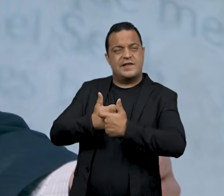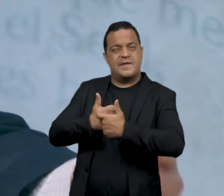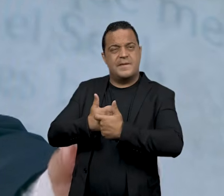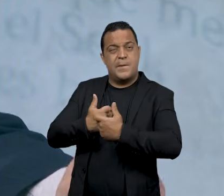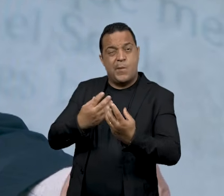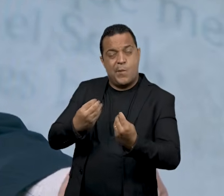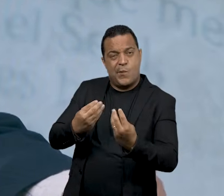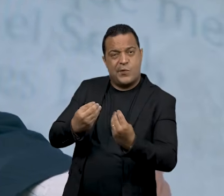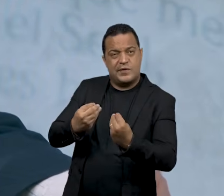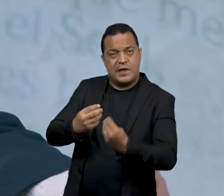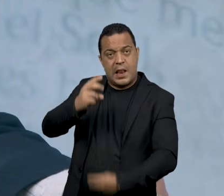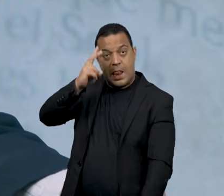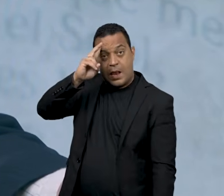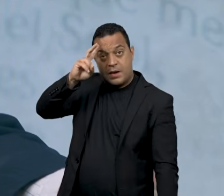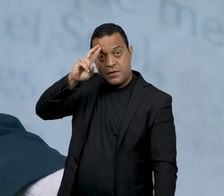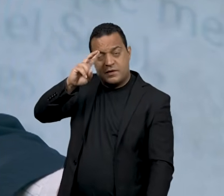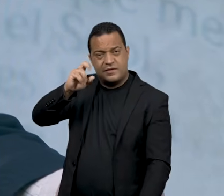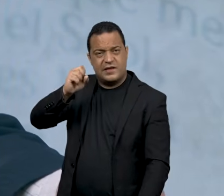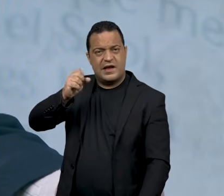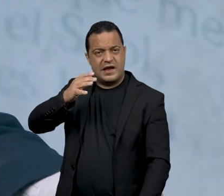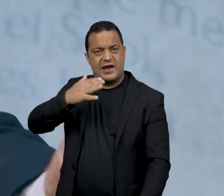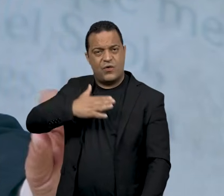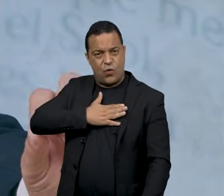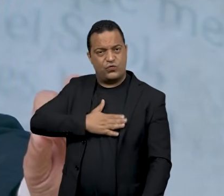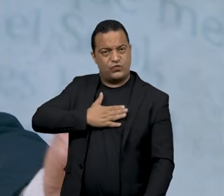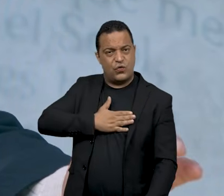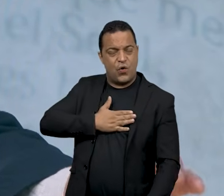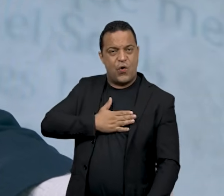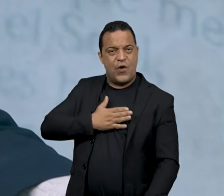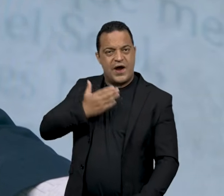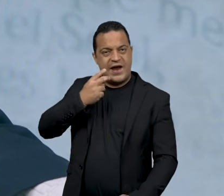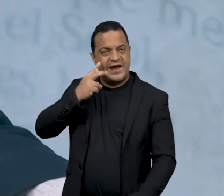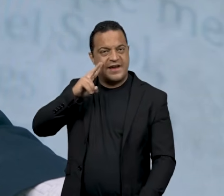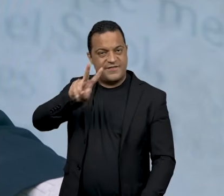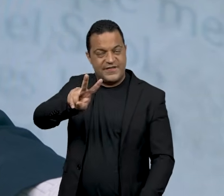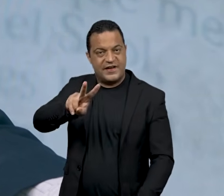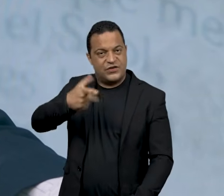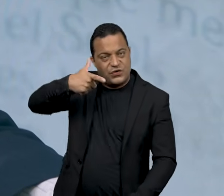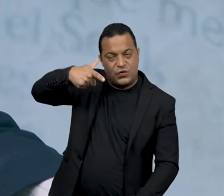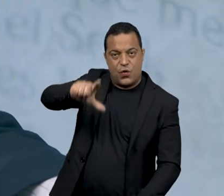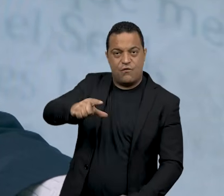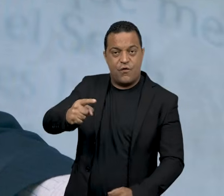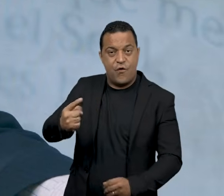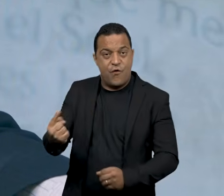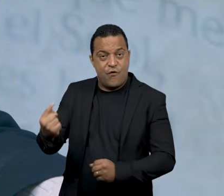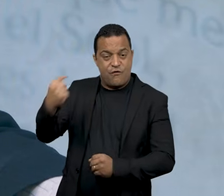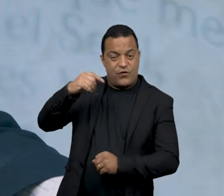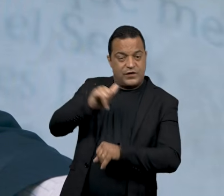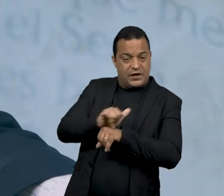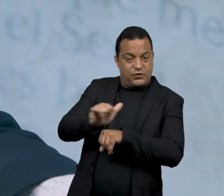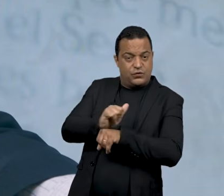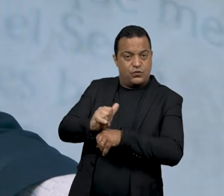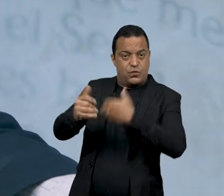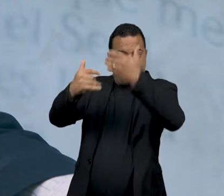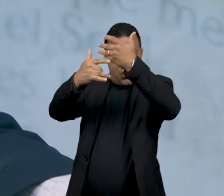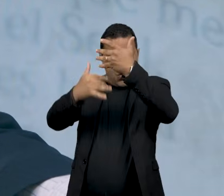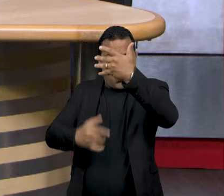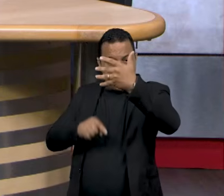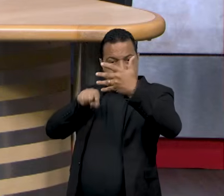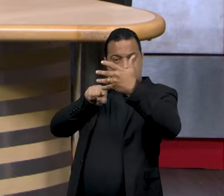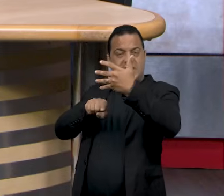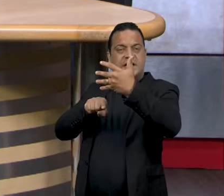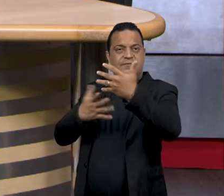assim. Lembrando, pessoal, é só voltar lá que os programas estão todos lá no YouTube para você aprender. Exatamente.